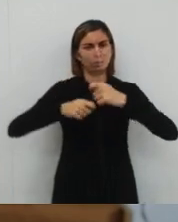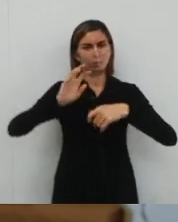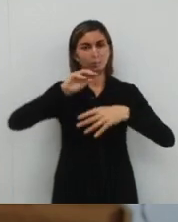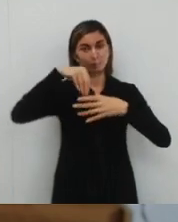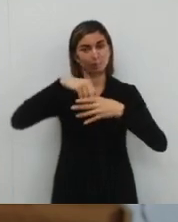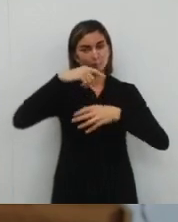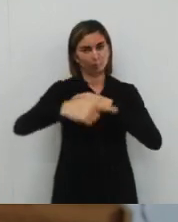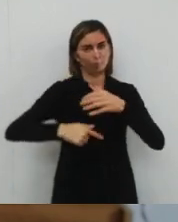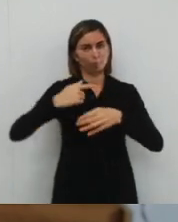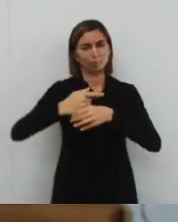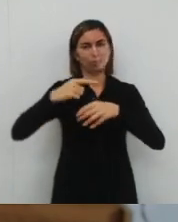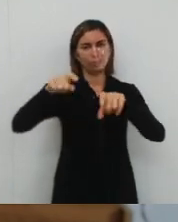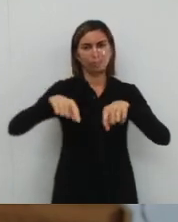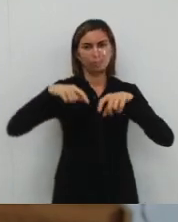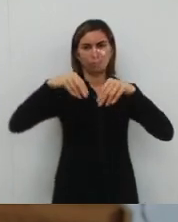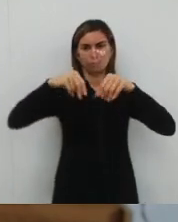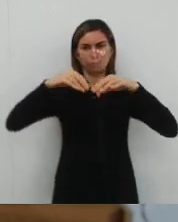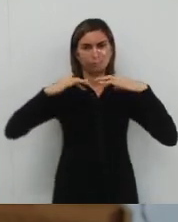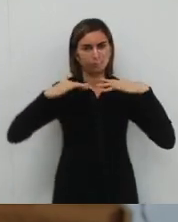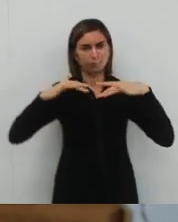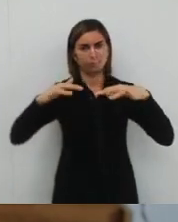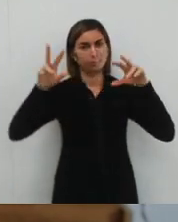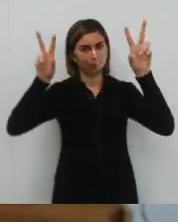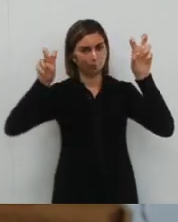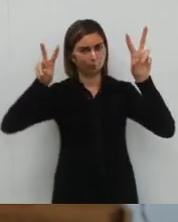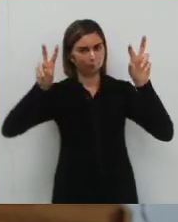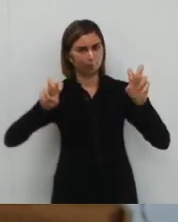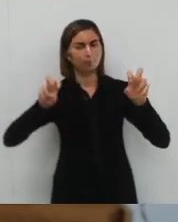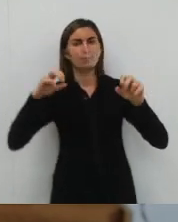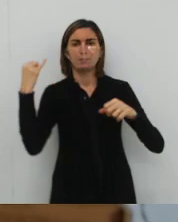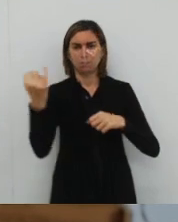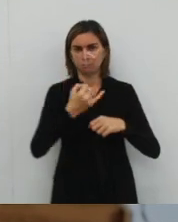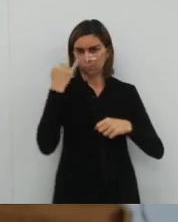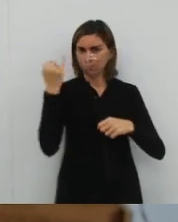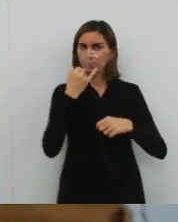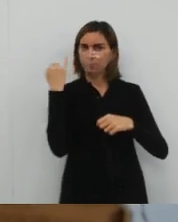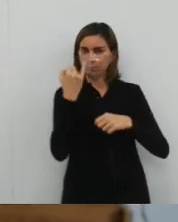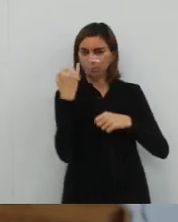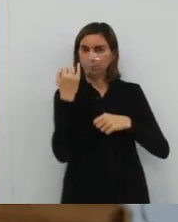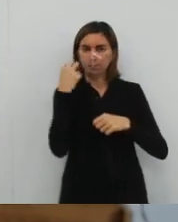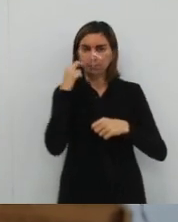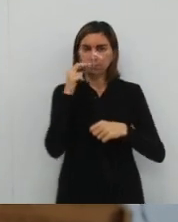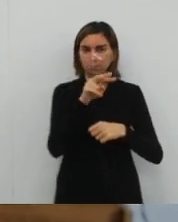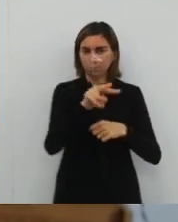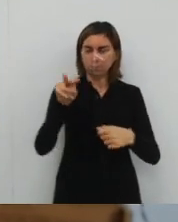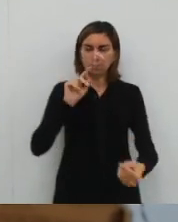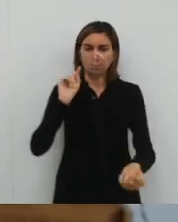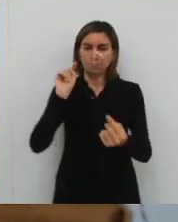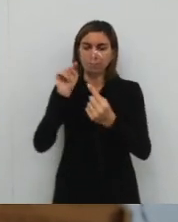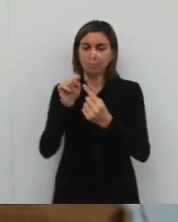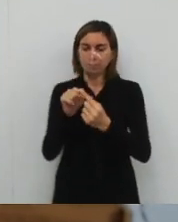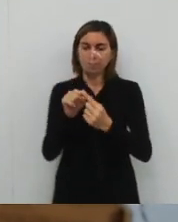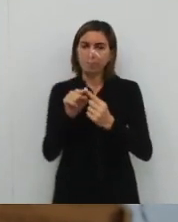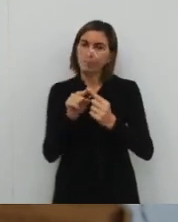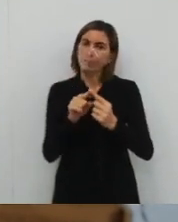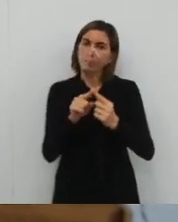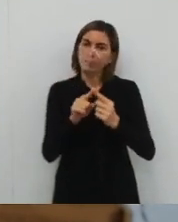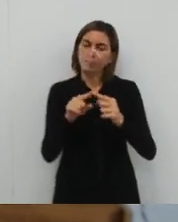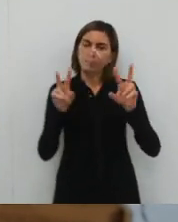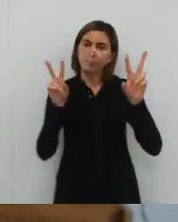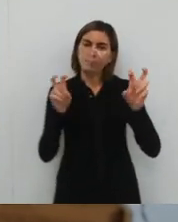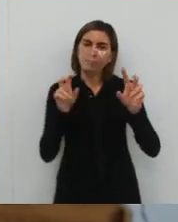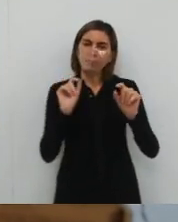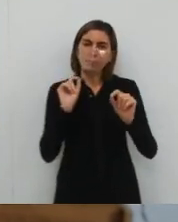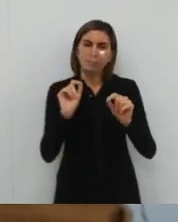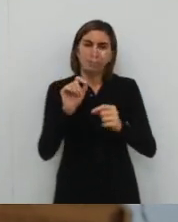geografia agrária, nós vamos trabalhar esse tema, que é um tema muito importante, visto que ele está atrelado a uma questão de